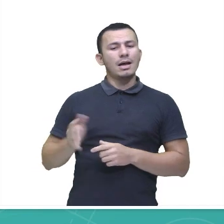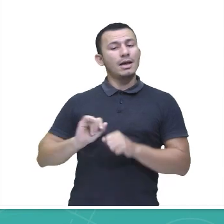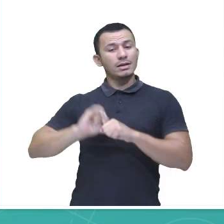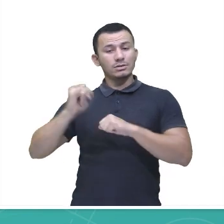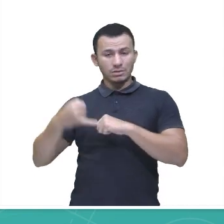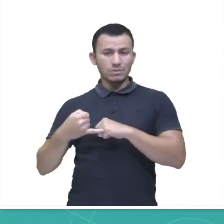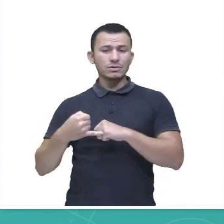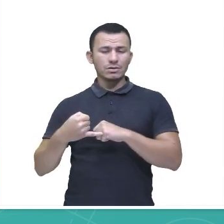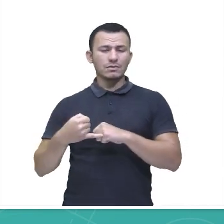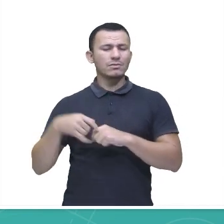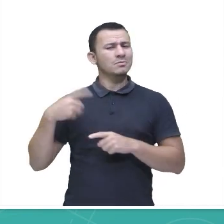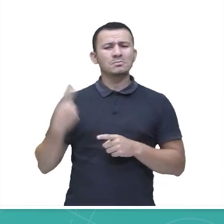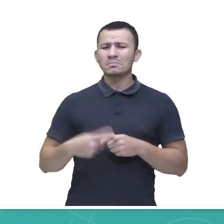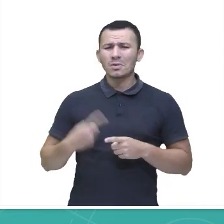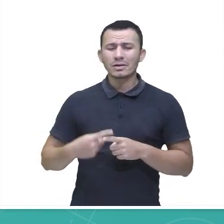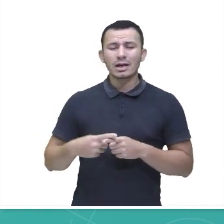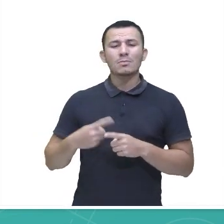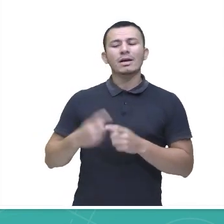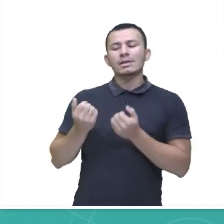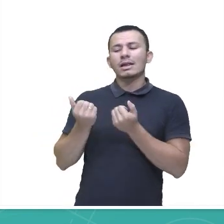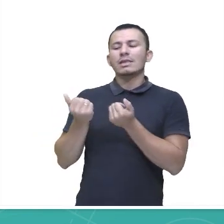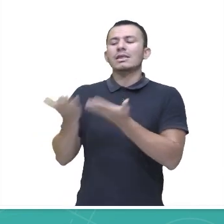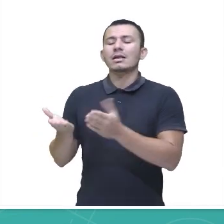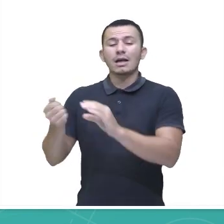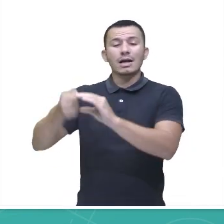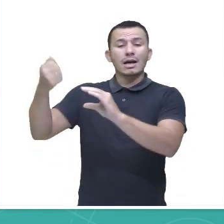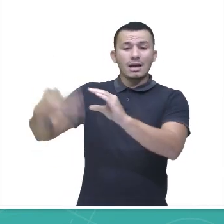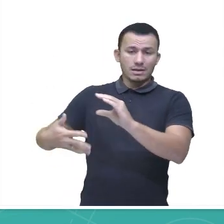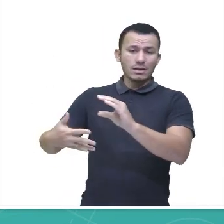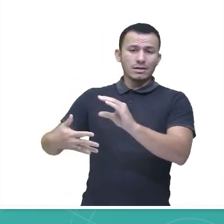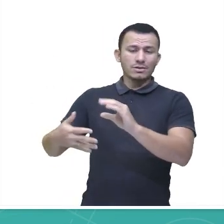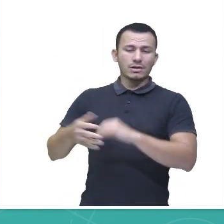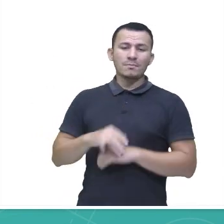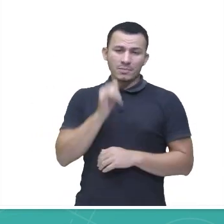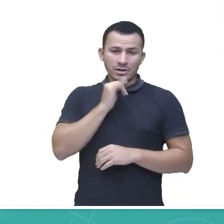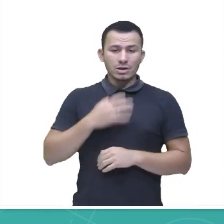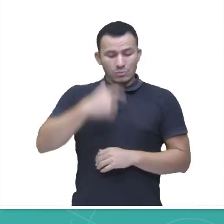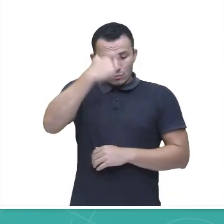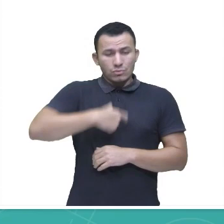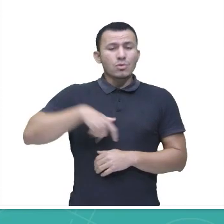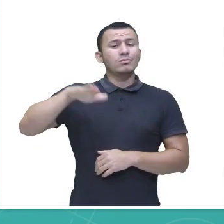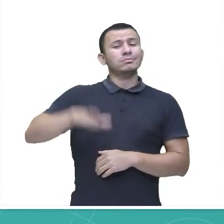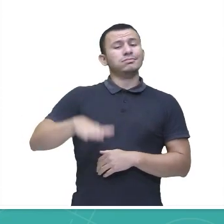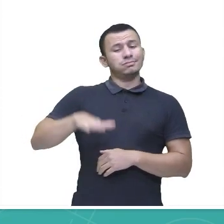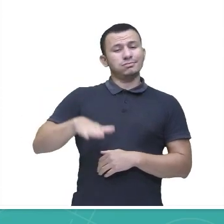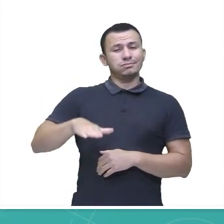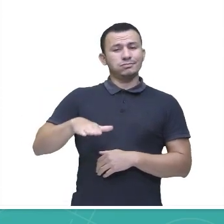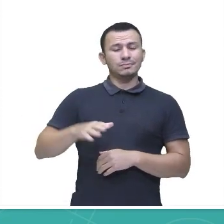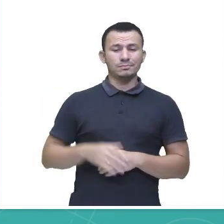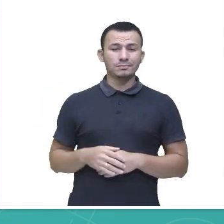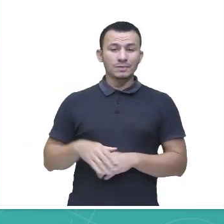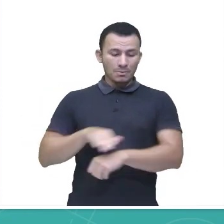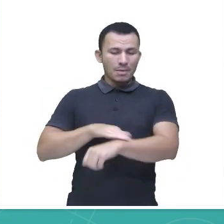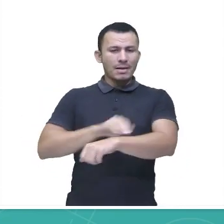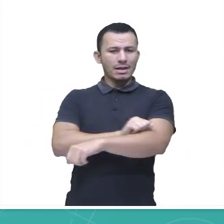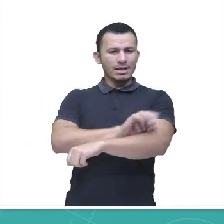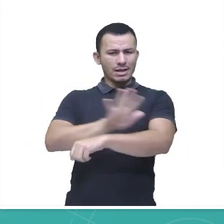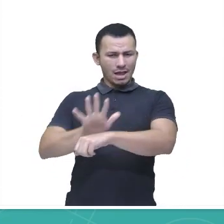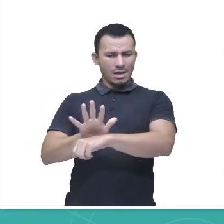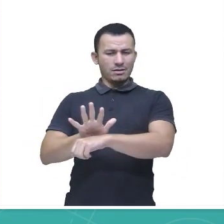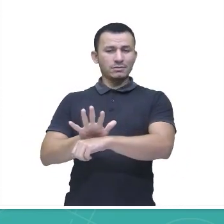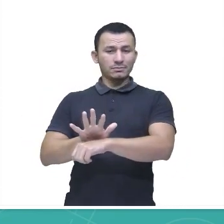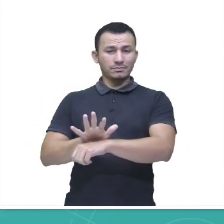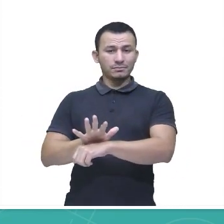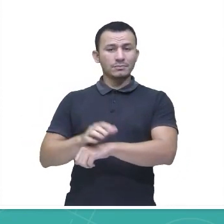adjetivo porque estão atribuindo ao substantivo, por exemplo, eu sou baixa. certo? A minha pele é clara,